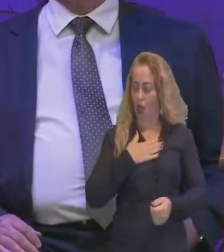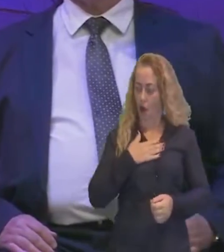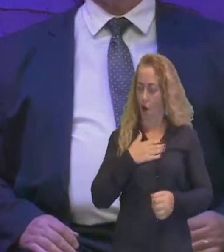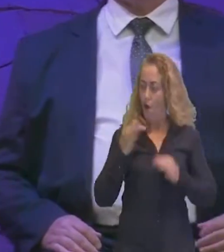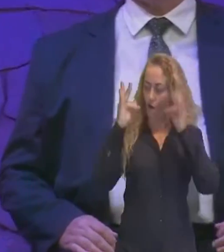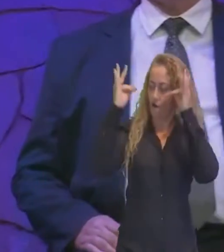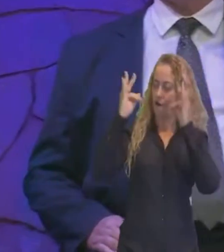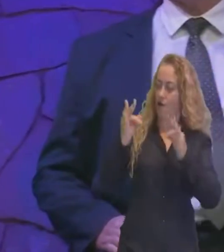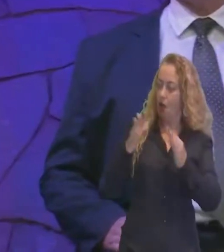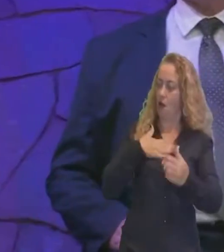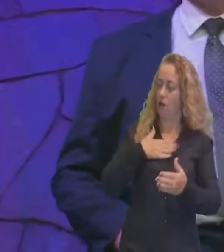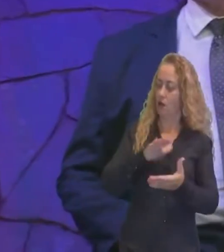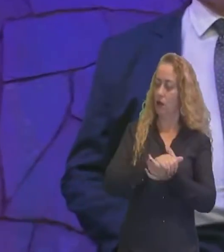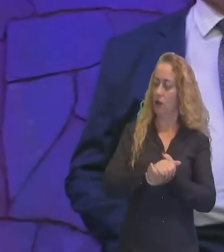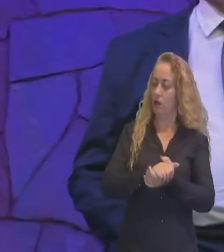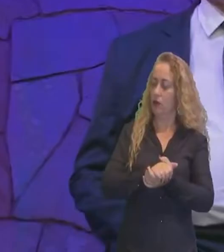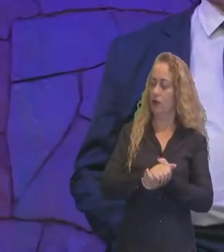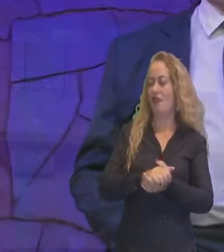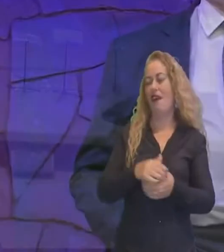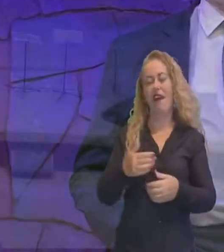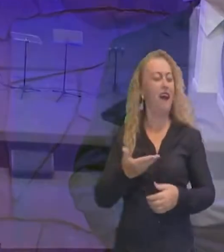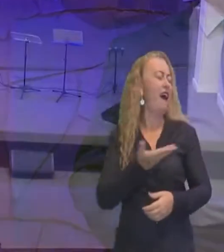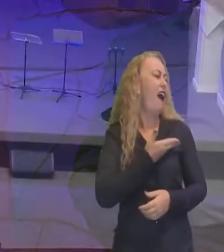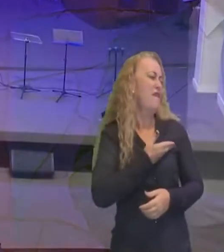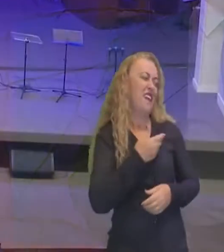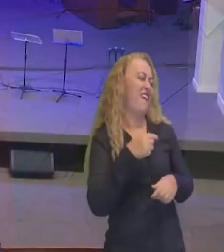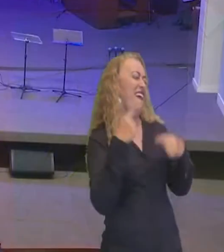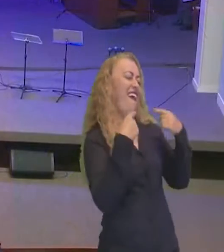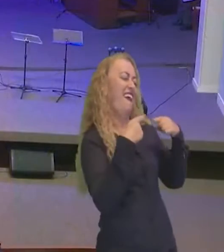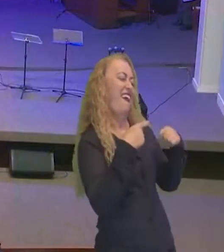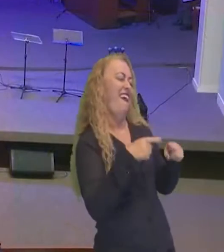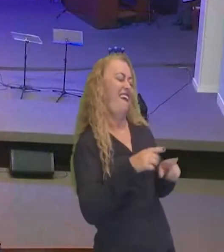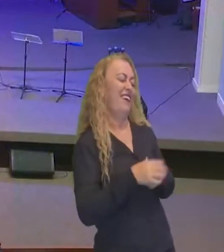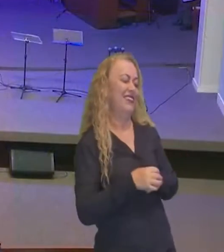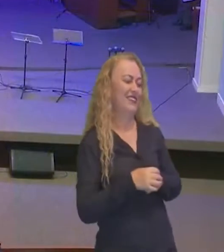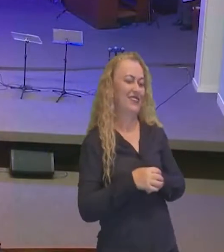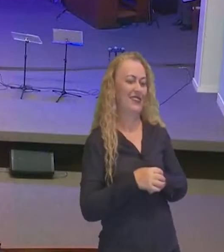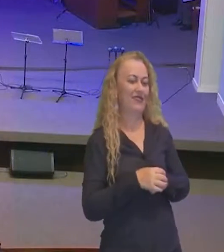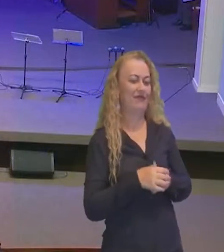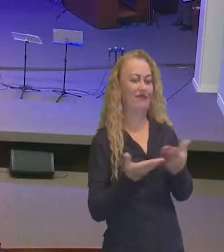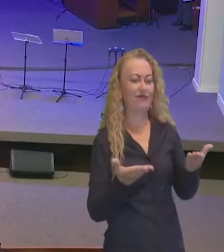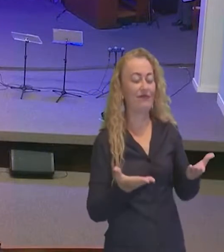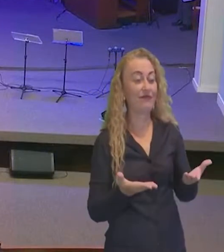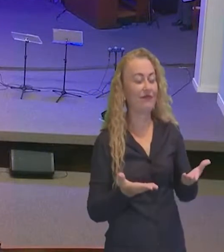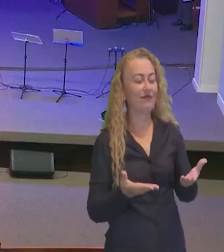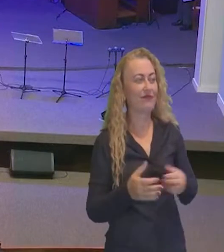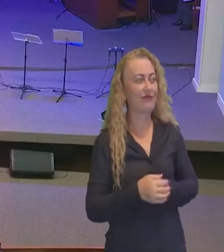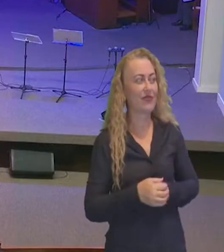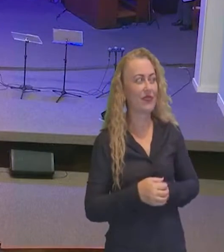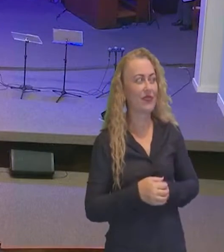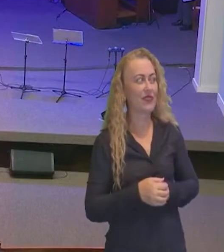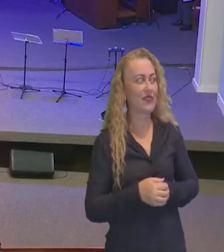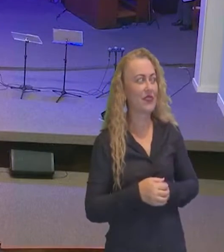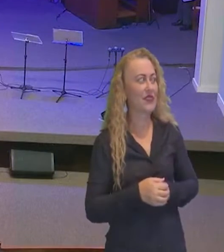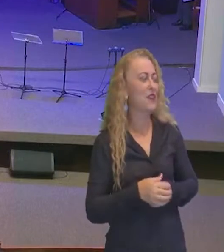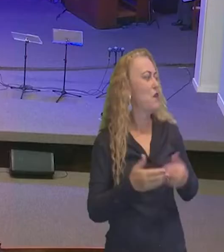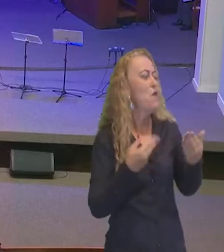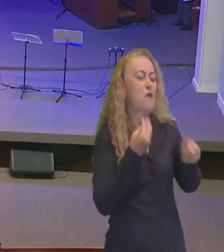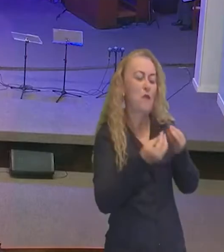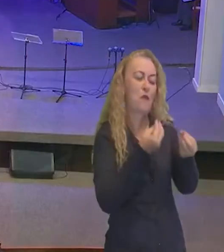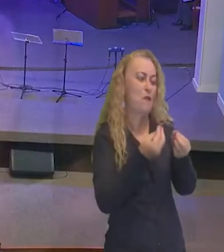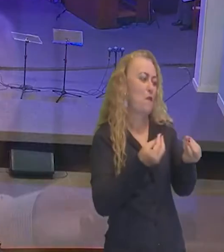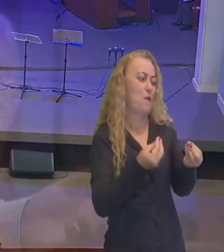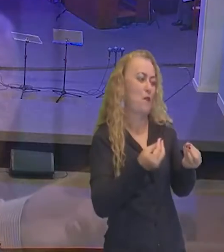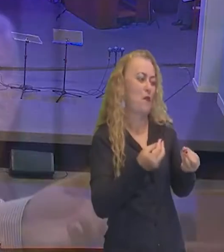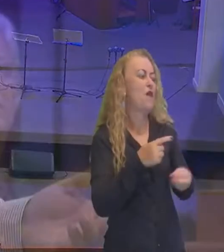você falar, eles vão rir para você e vão dizer: quer parar? Quer parar? Mentir para a gente? Que é isso?